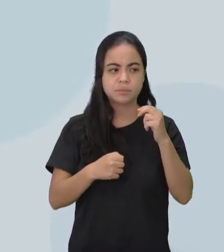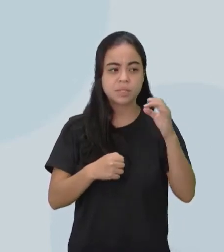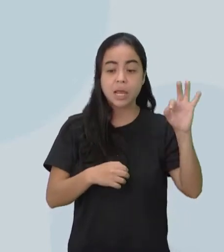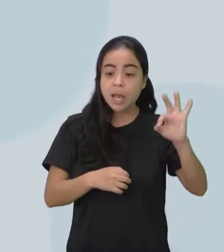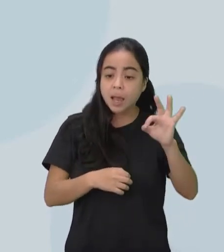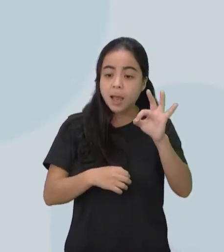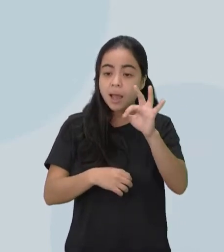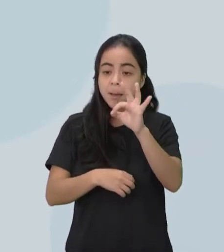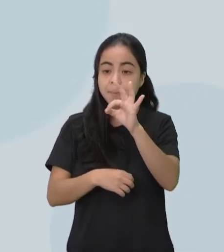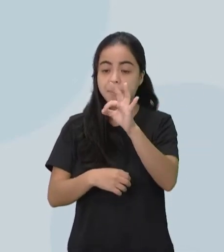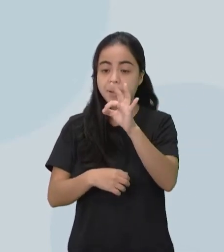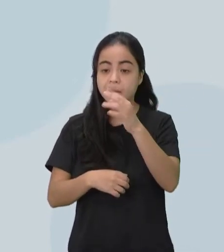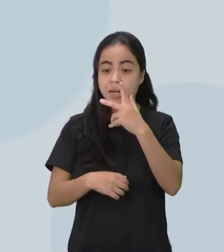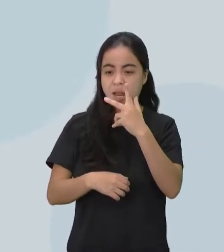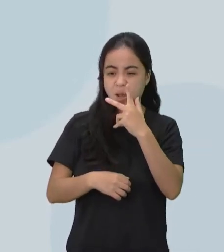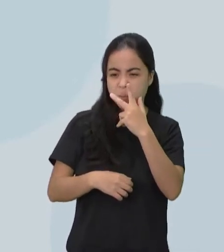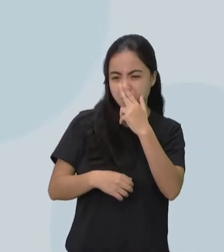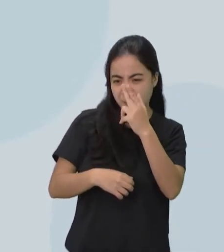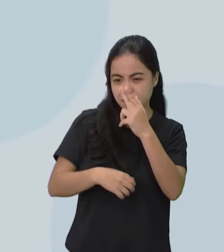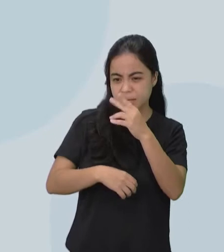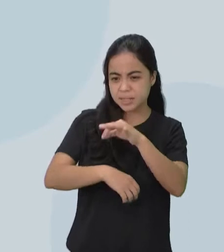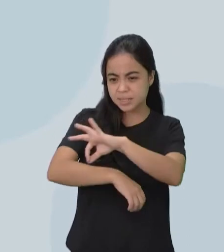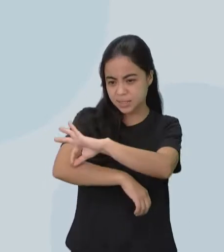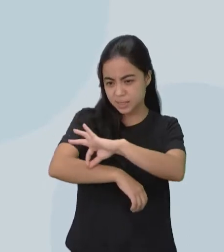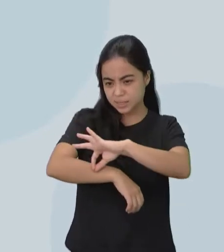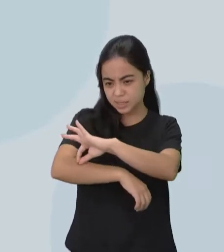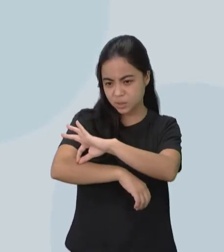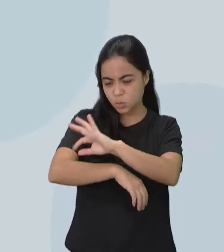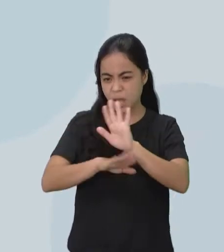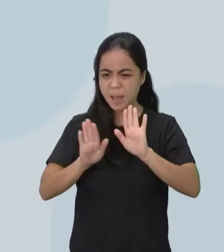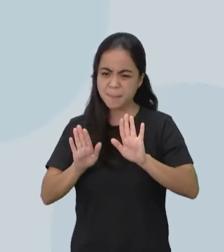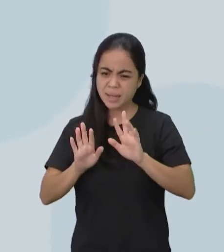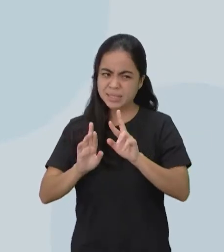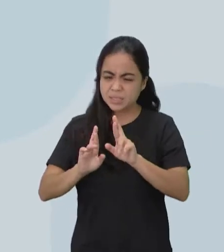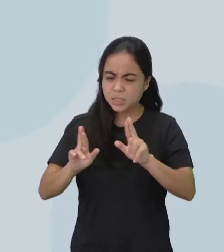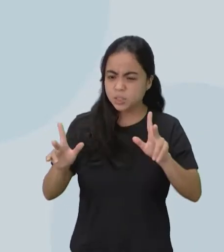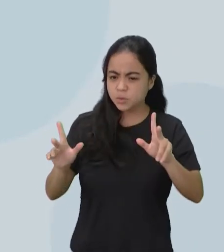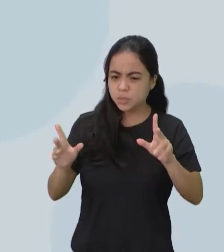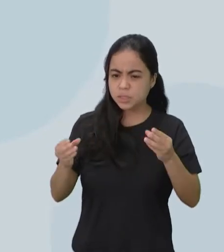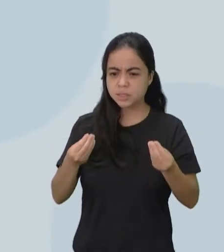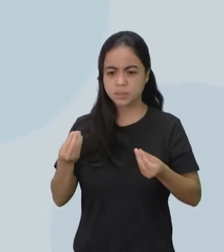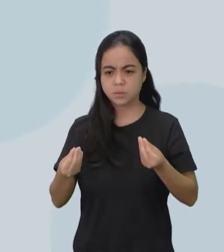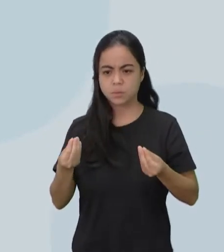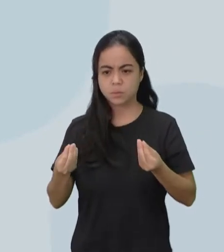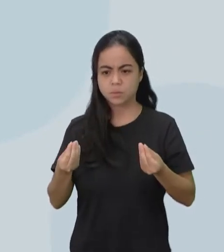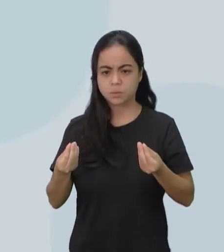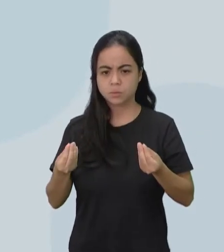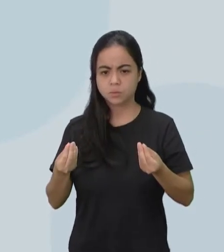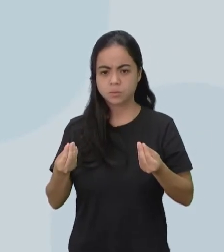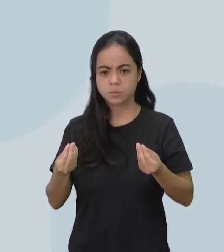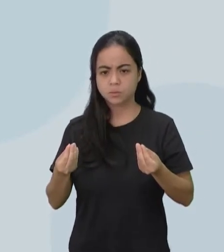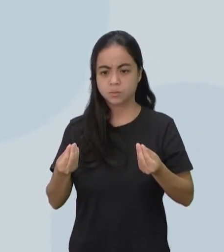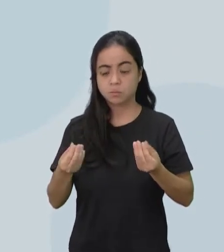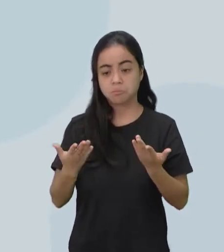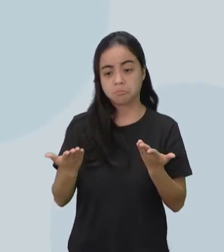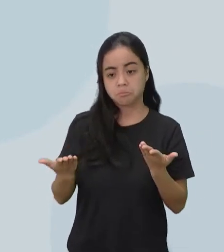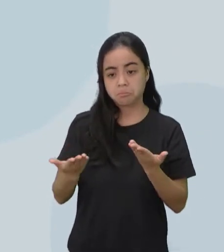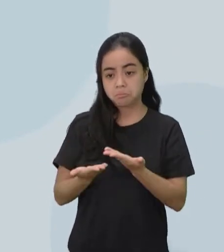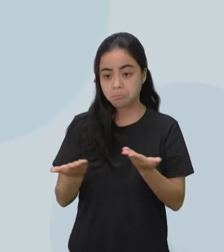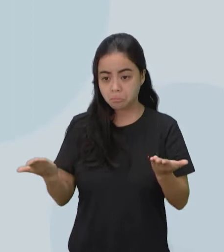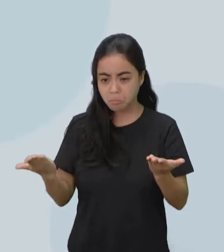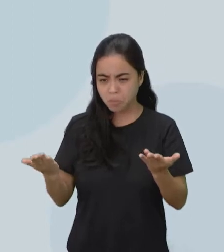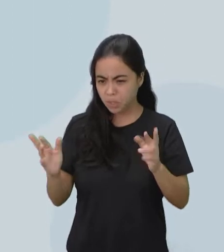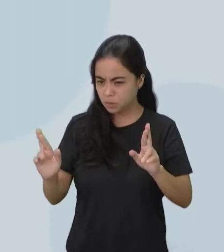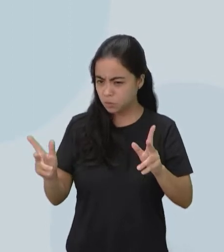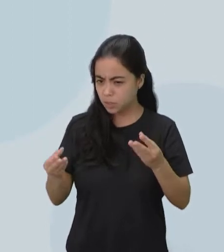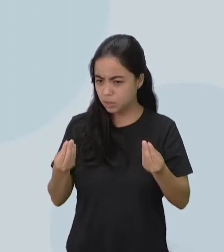arquiteto. Mas o que distingue o pior arquiteto da melhor das abelhas, né? O que vai fazer essa